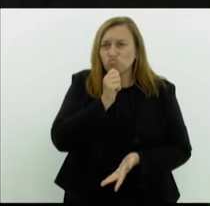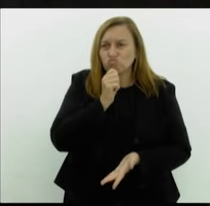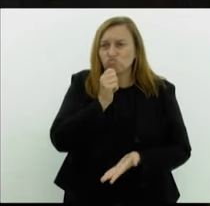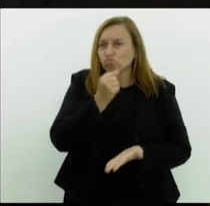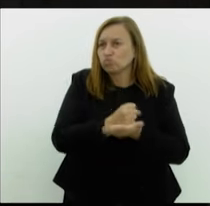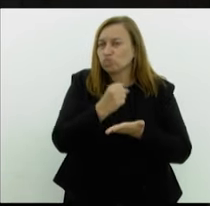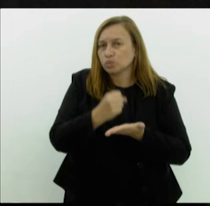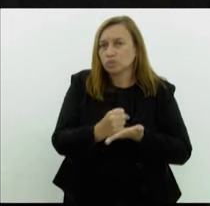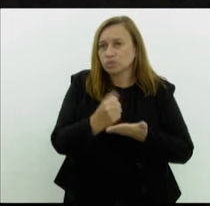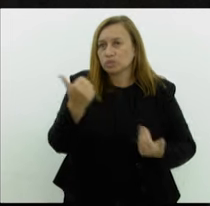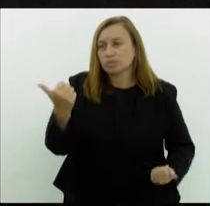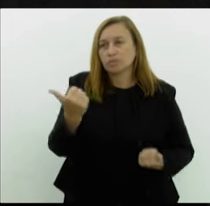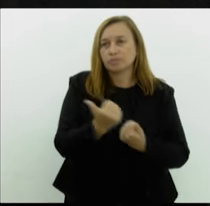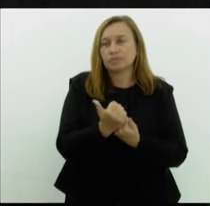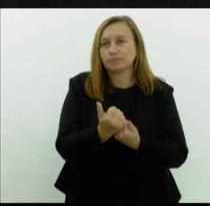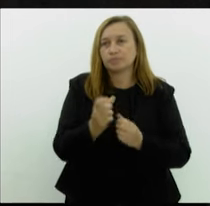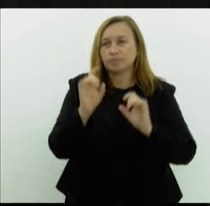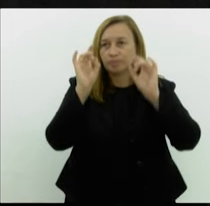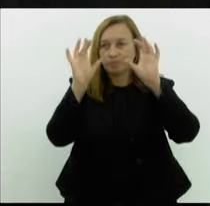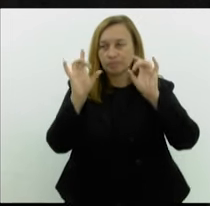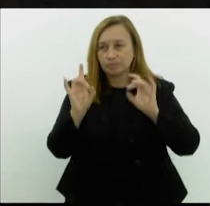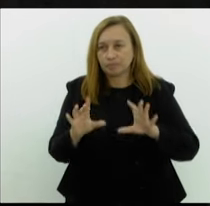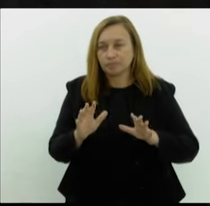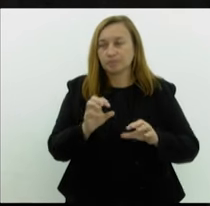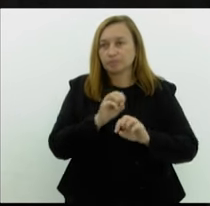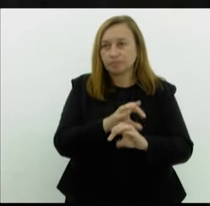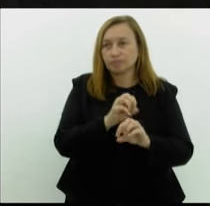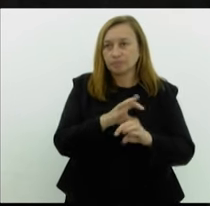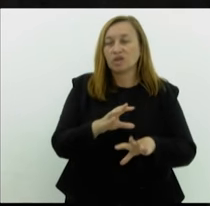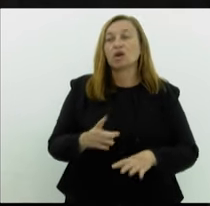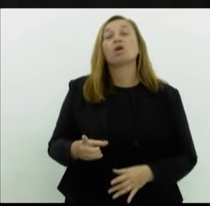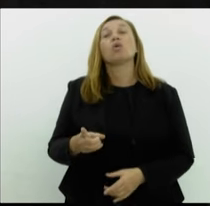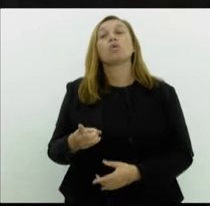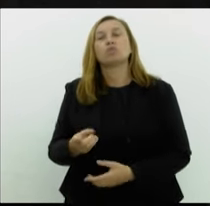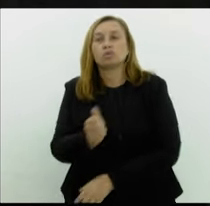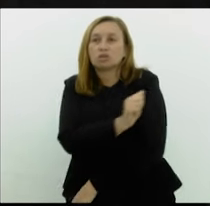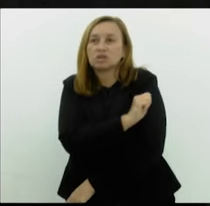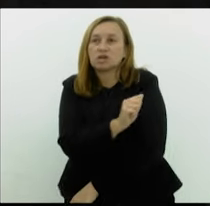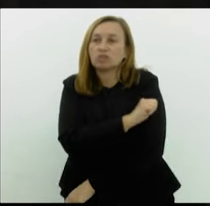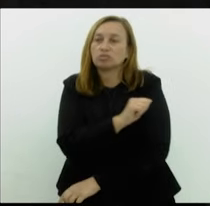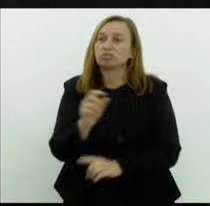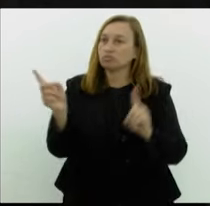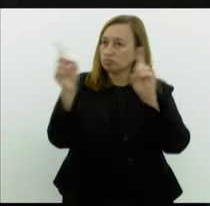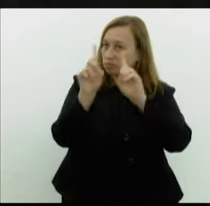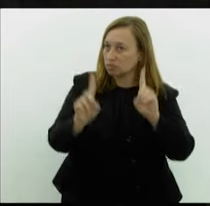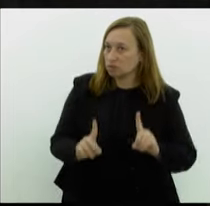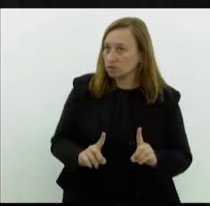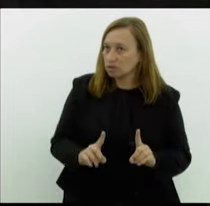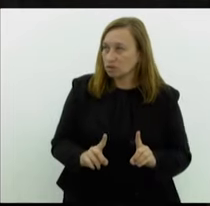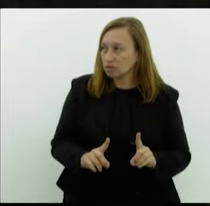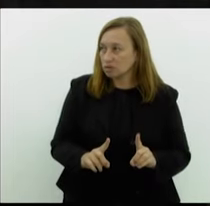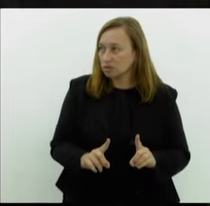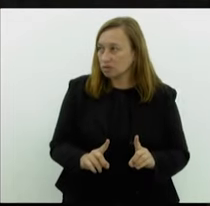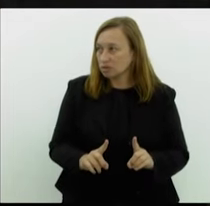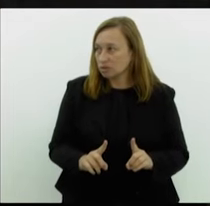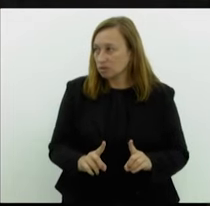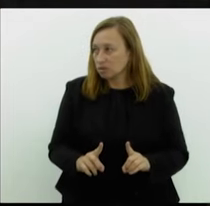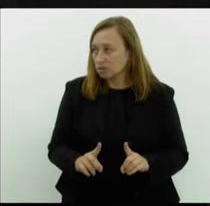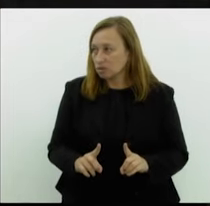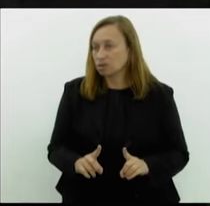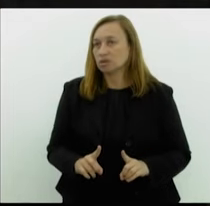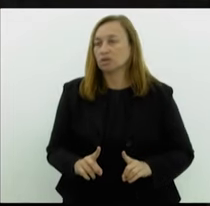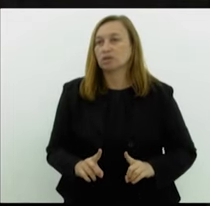à educação especializada. Os alunos com deficiência da rede estadual não contam com um